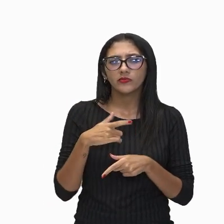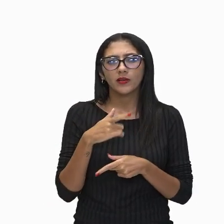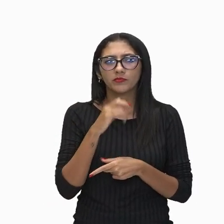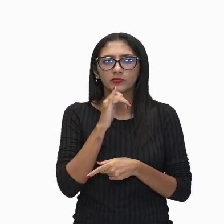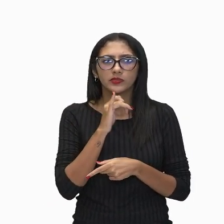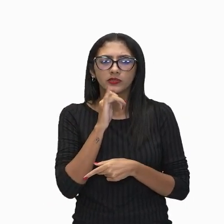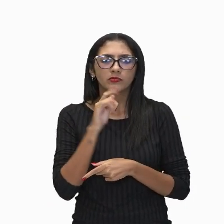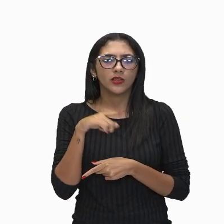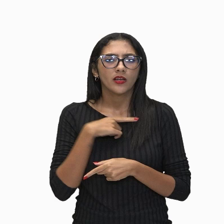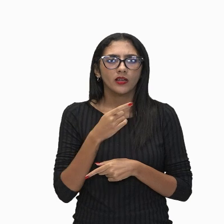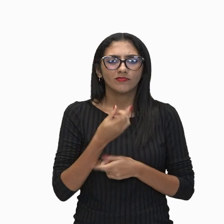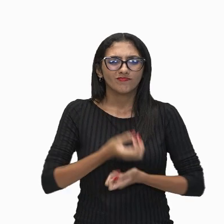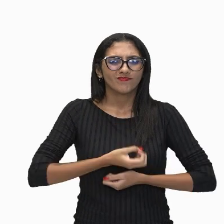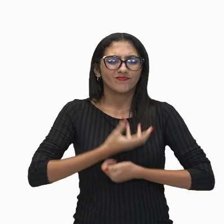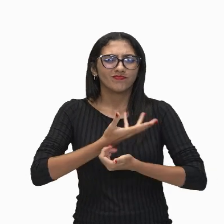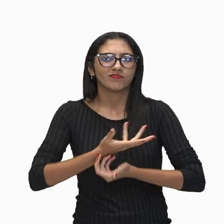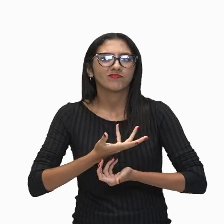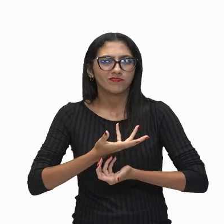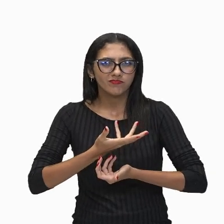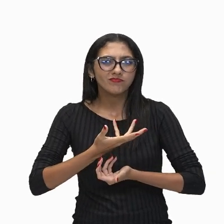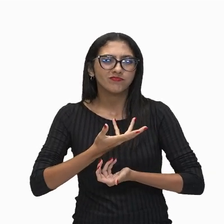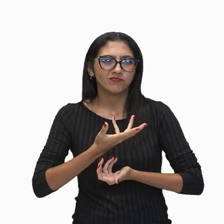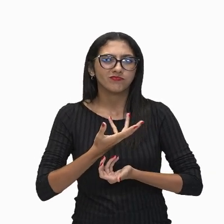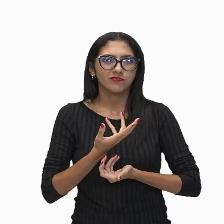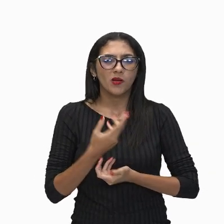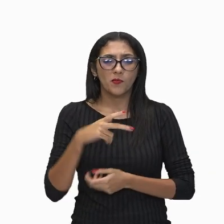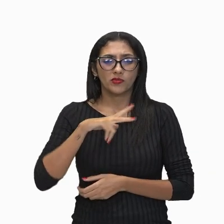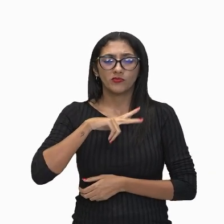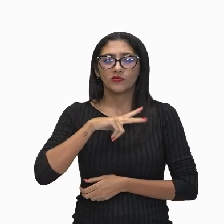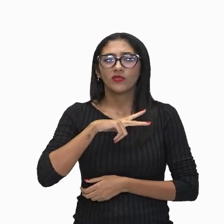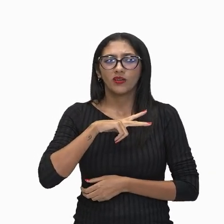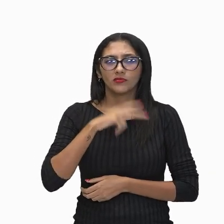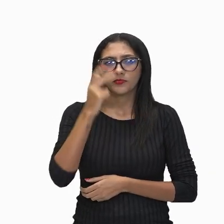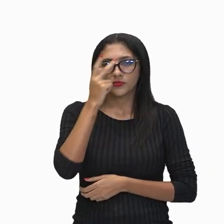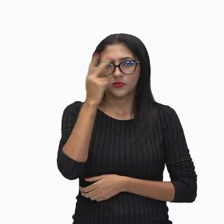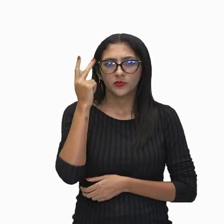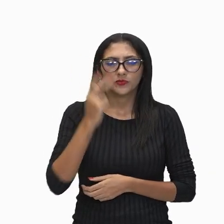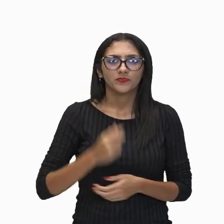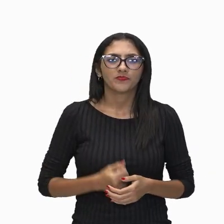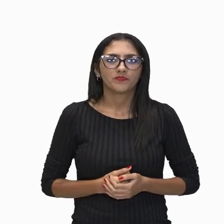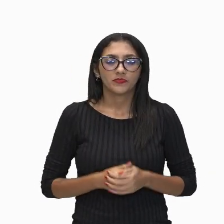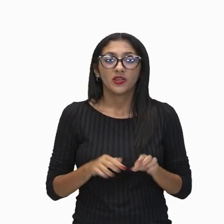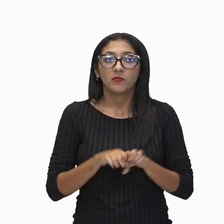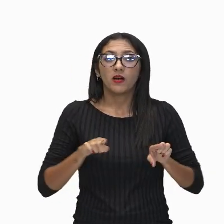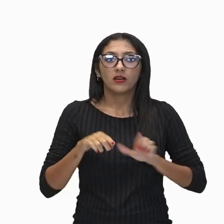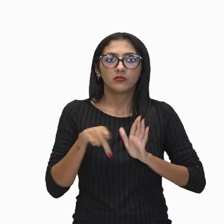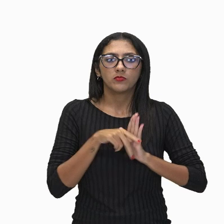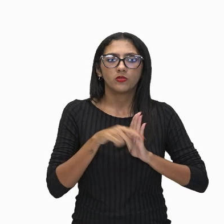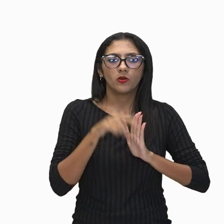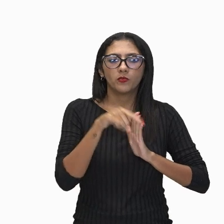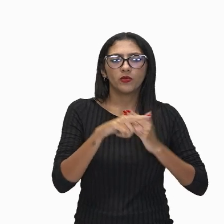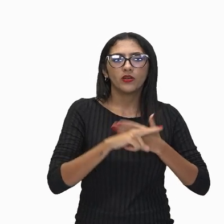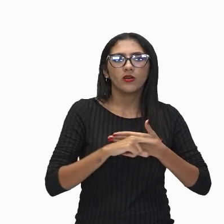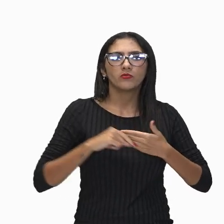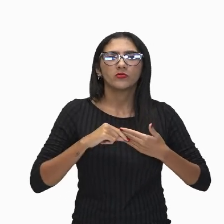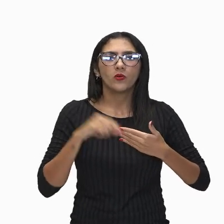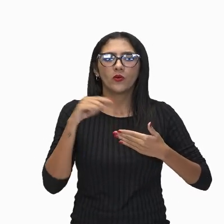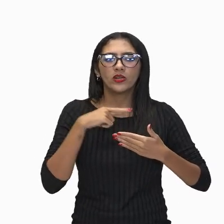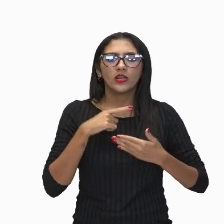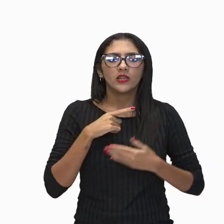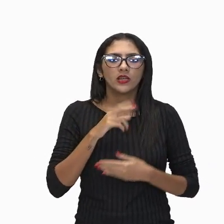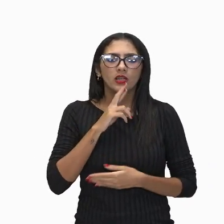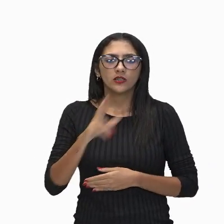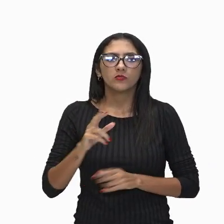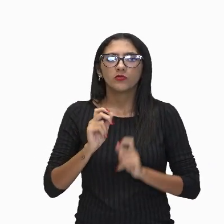de desabafo. No entanto, segundo o próprio autor, o poema era sujo como o povo brasileiro, como a vida